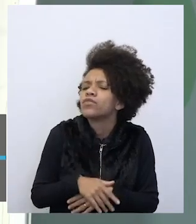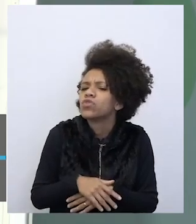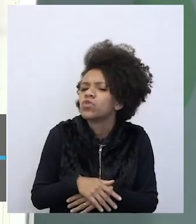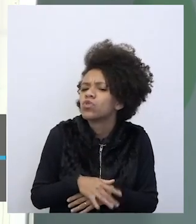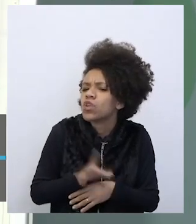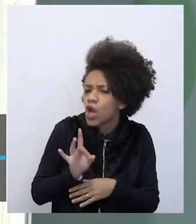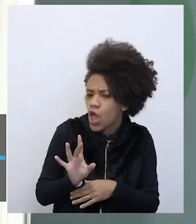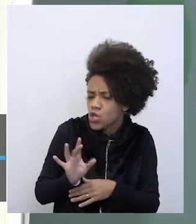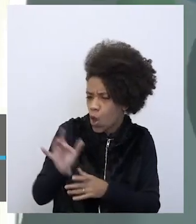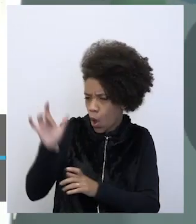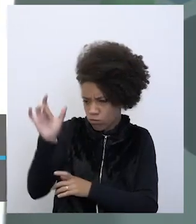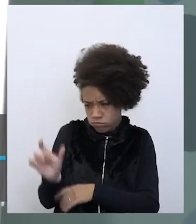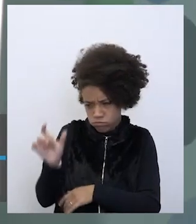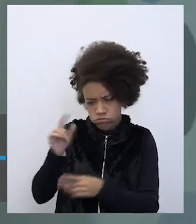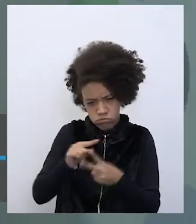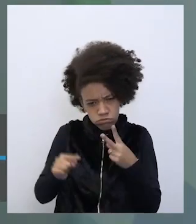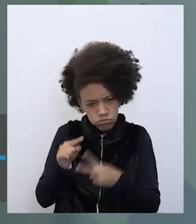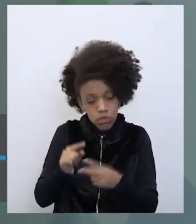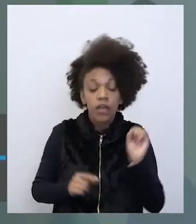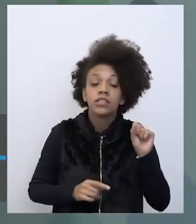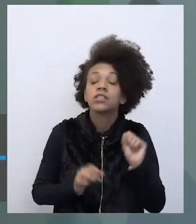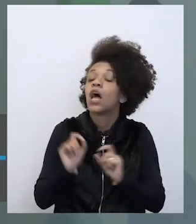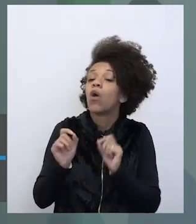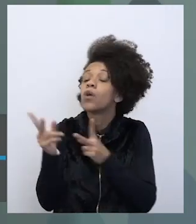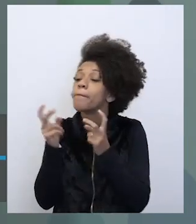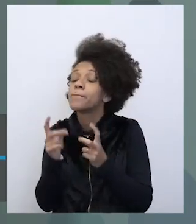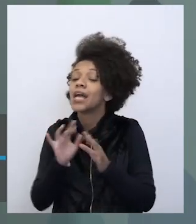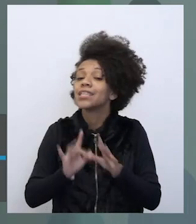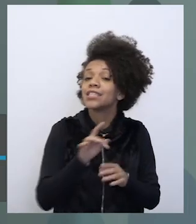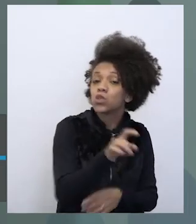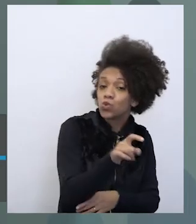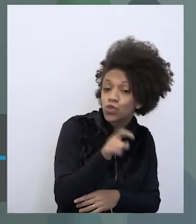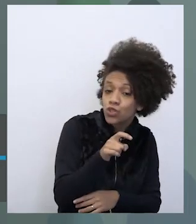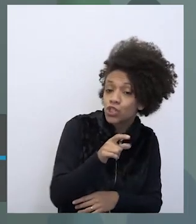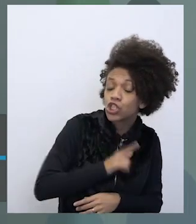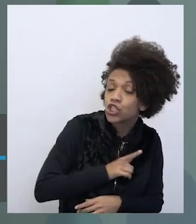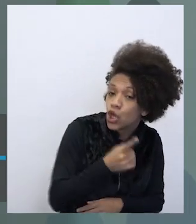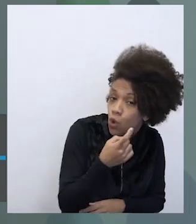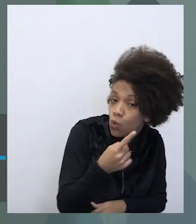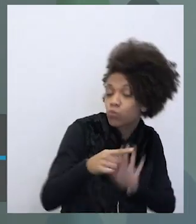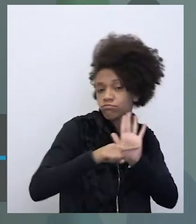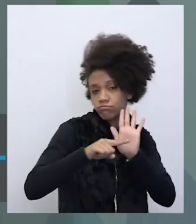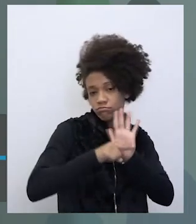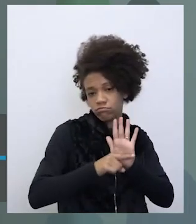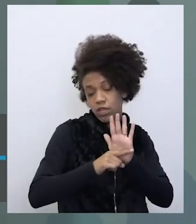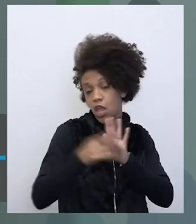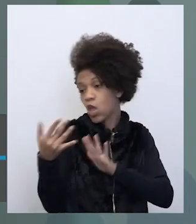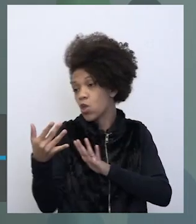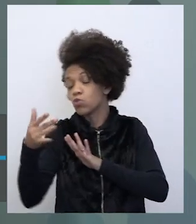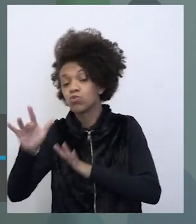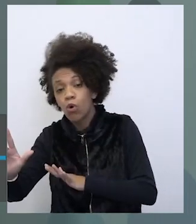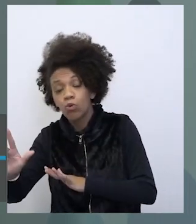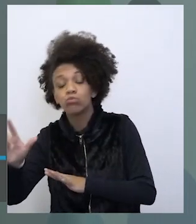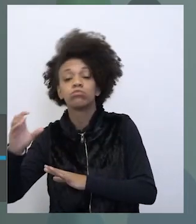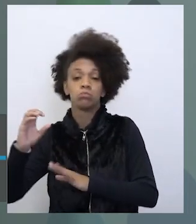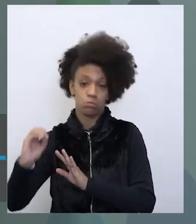mais fácil de enxergar? Sim. Então, o que eu quero que você perceba? Que no X, eu tinha um número negativo, o 0 e o resto era positivo. Então, na hora que